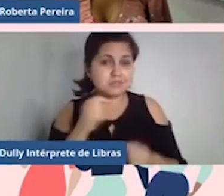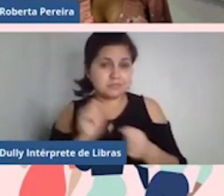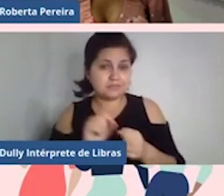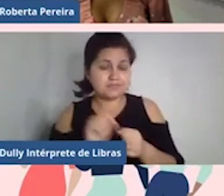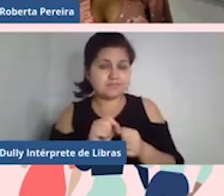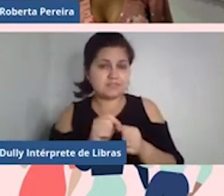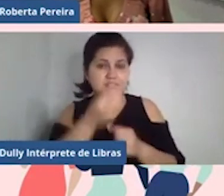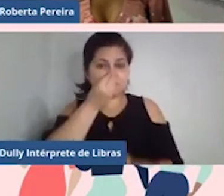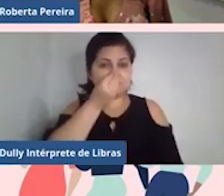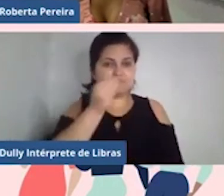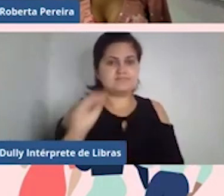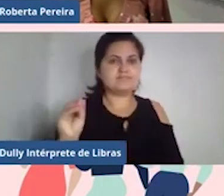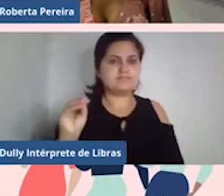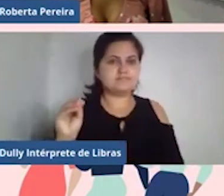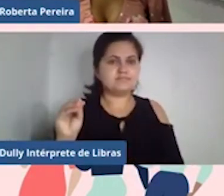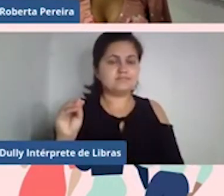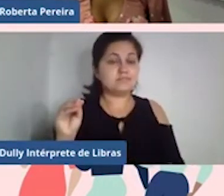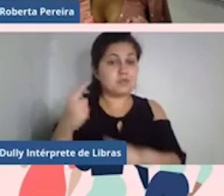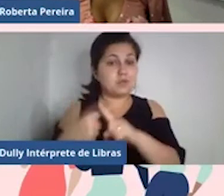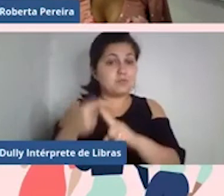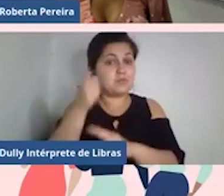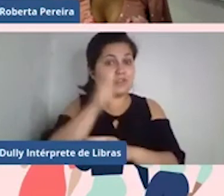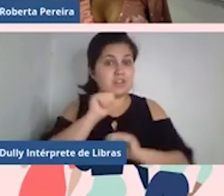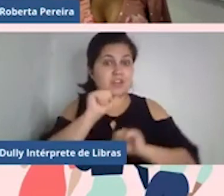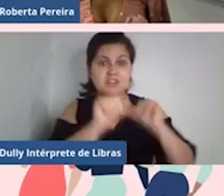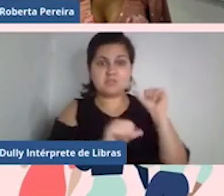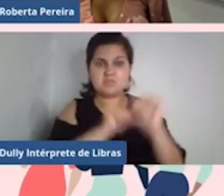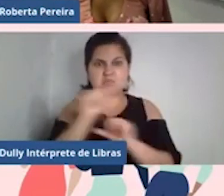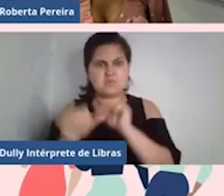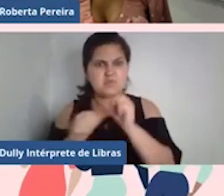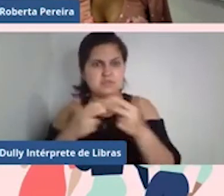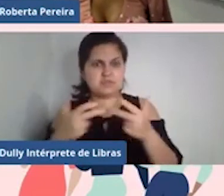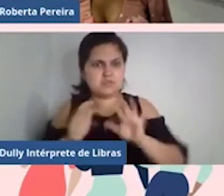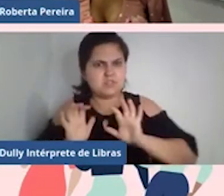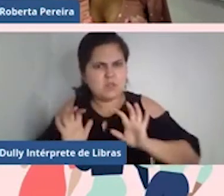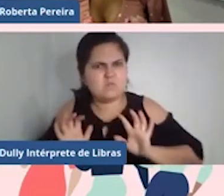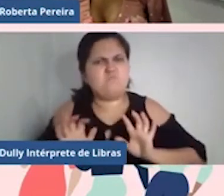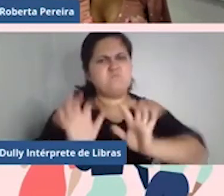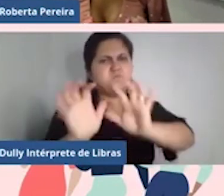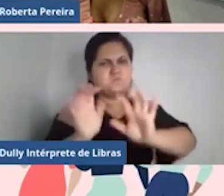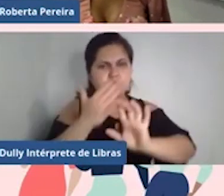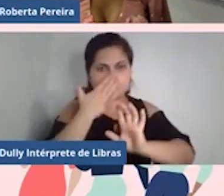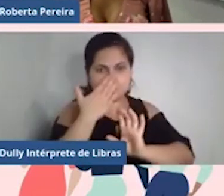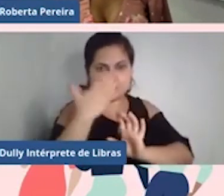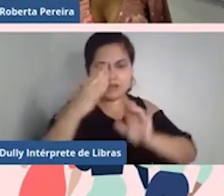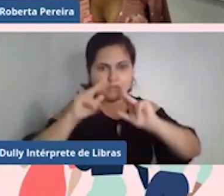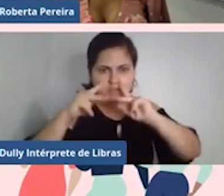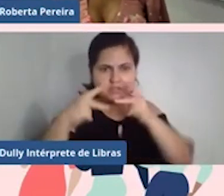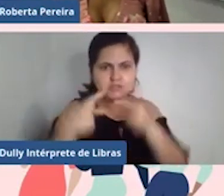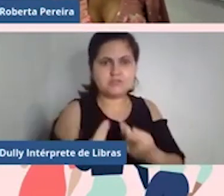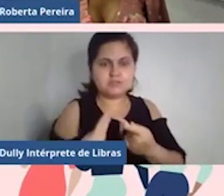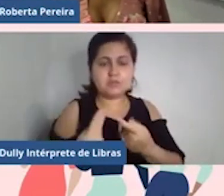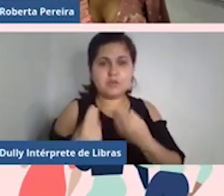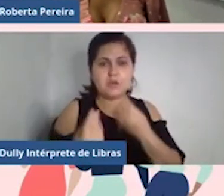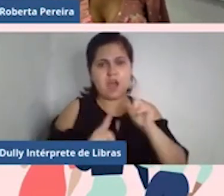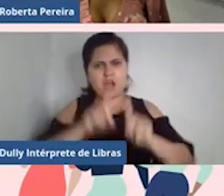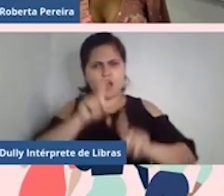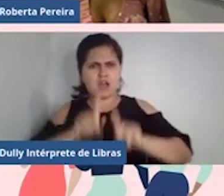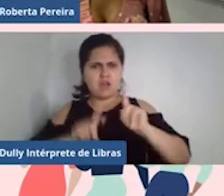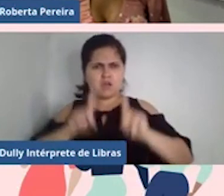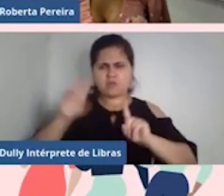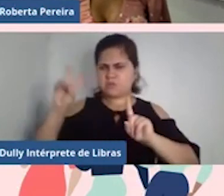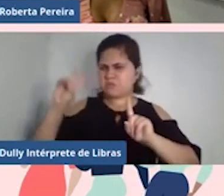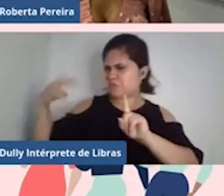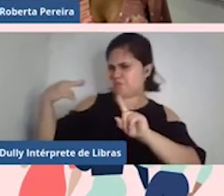é ignorá-las, porque elas mudam as coisas, empurram para frente a condição humana. Enquanto alguns as veem